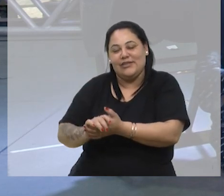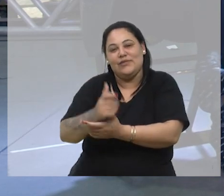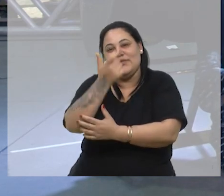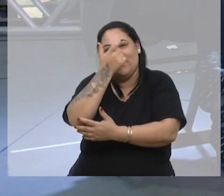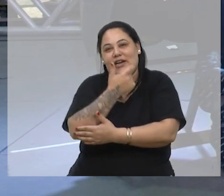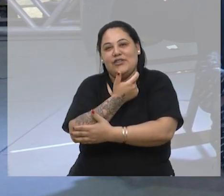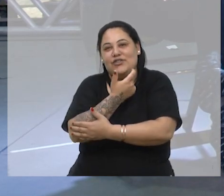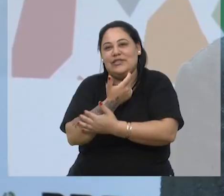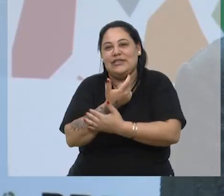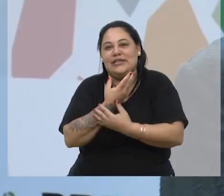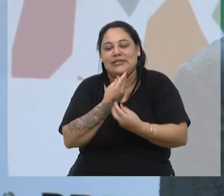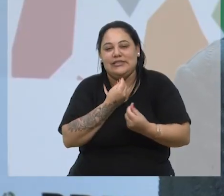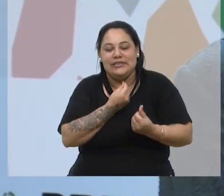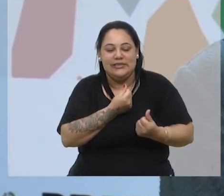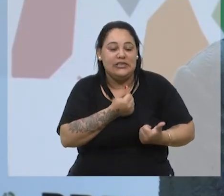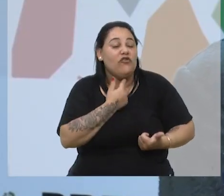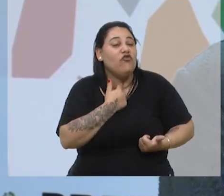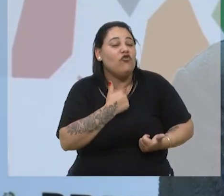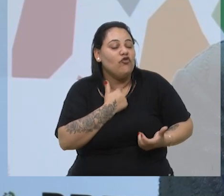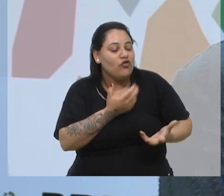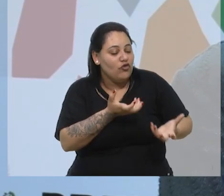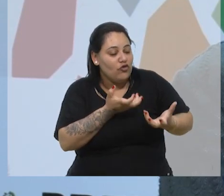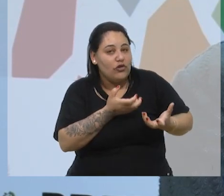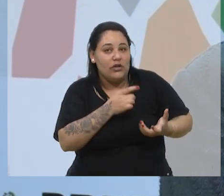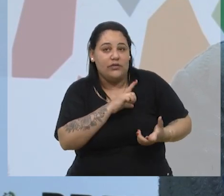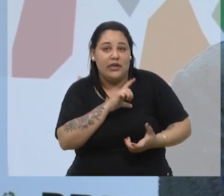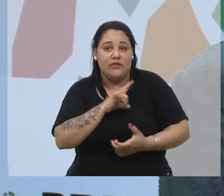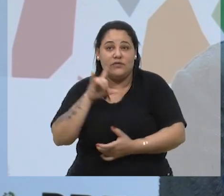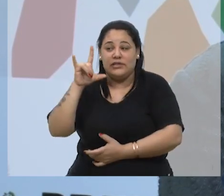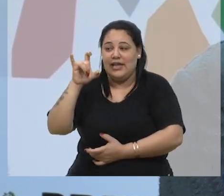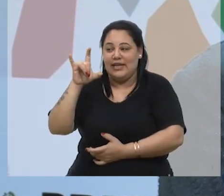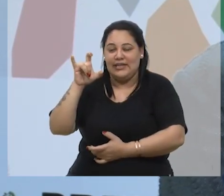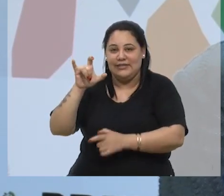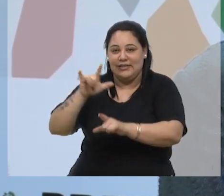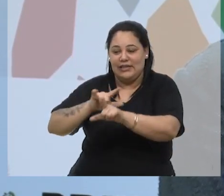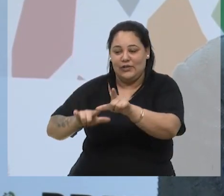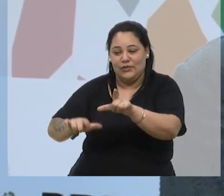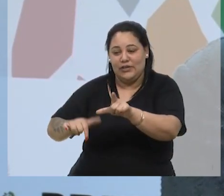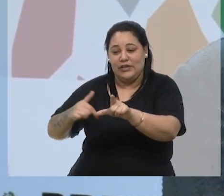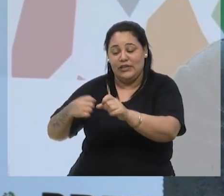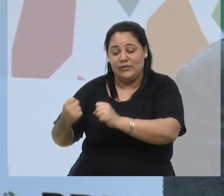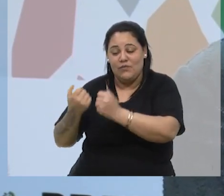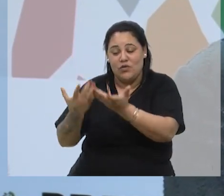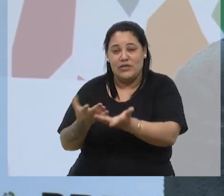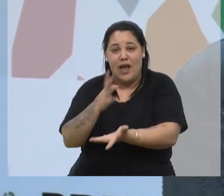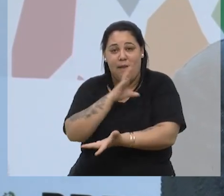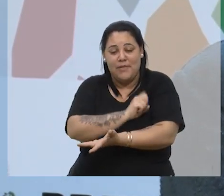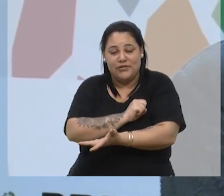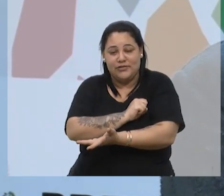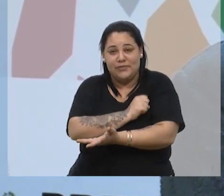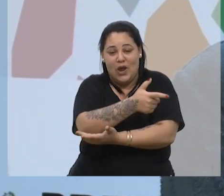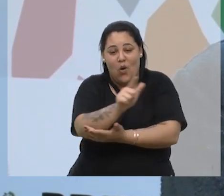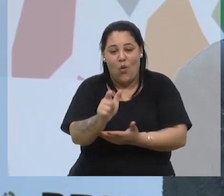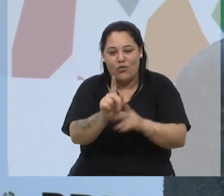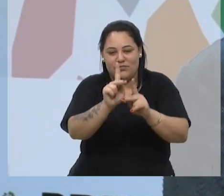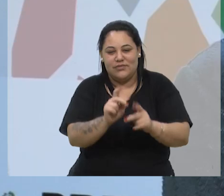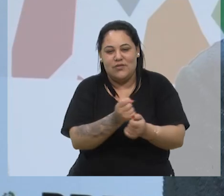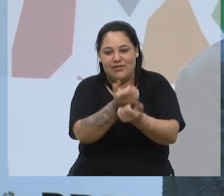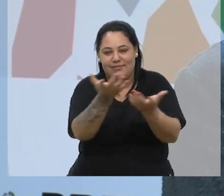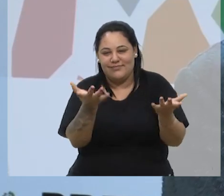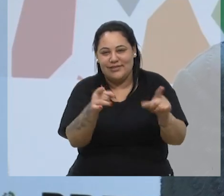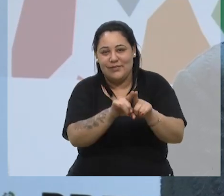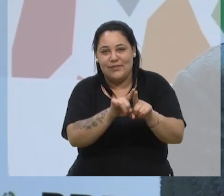O Entre Elas está de volta, diretamente da Feira do Livro, na 39ª edição da Feira do Livro, que acontece aqui na